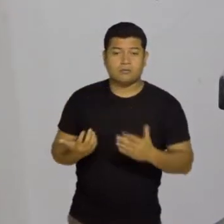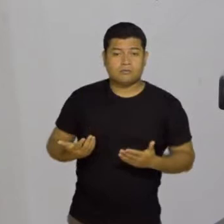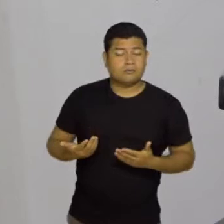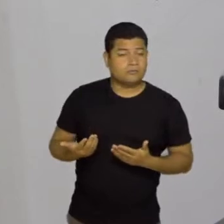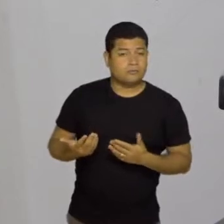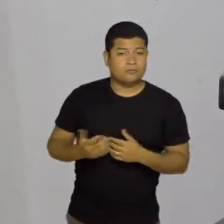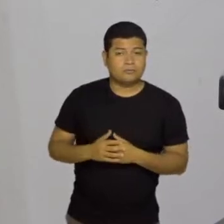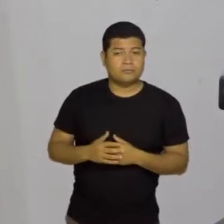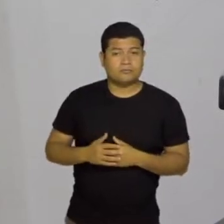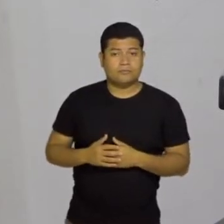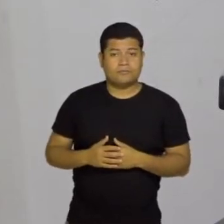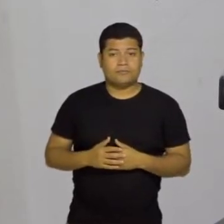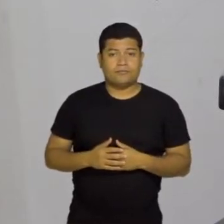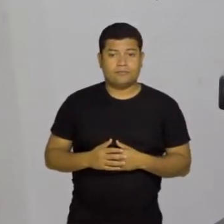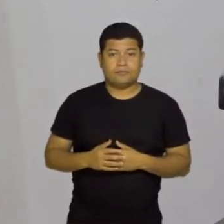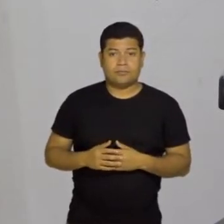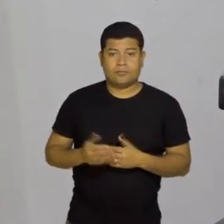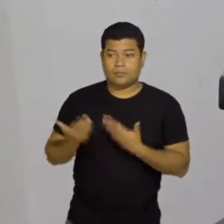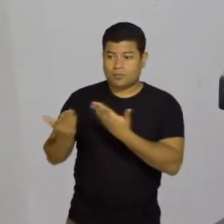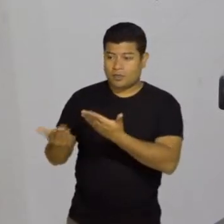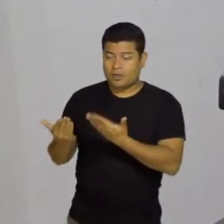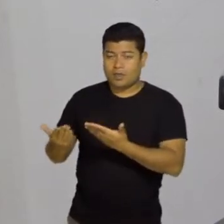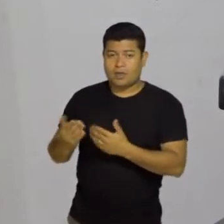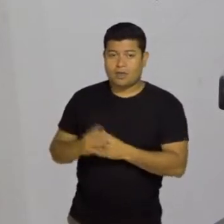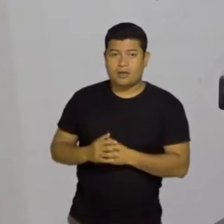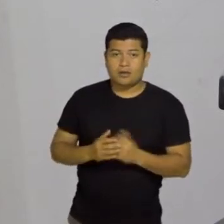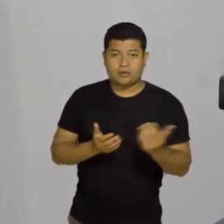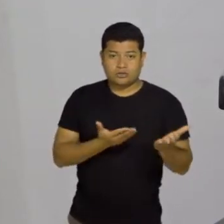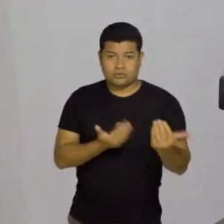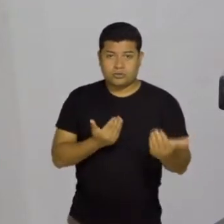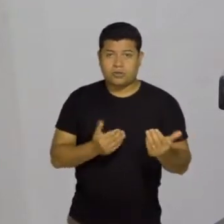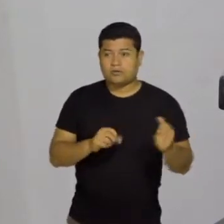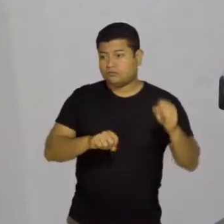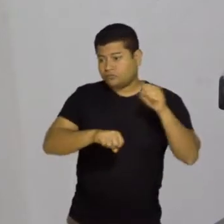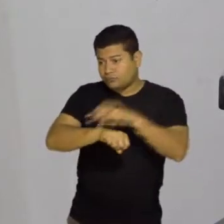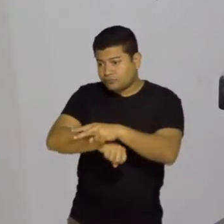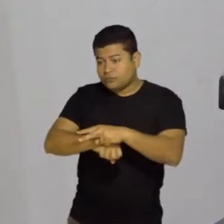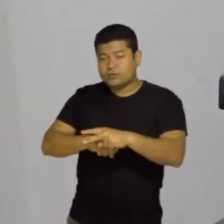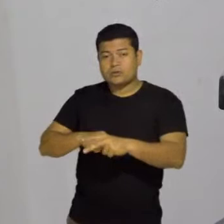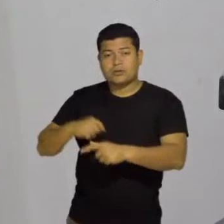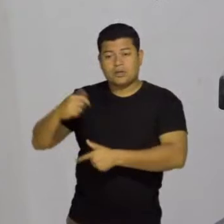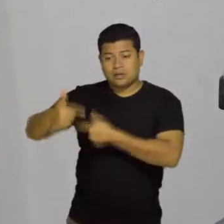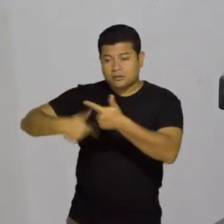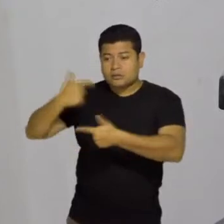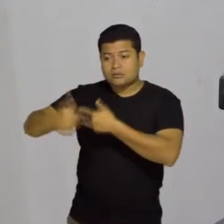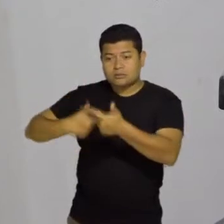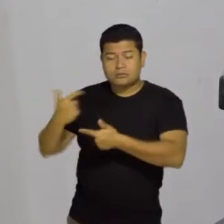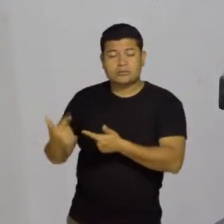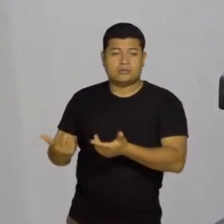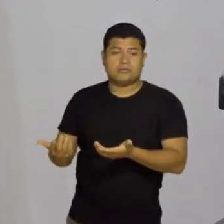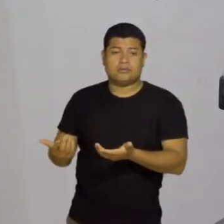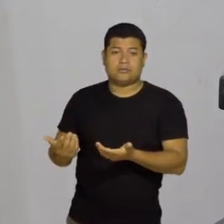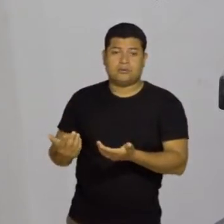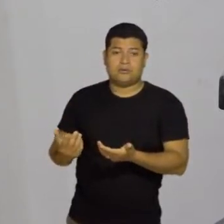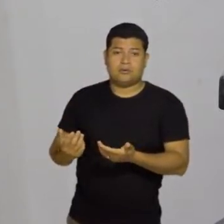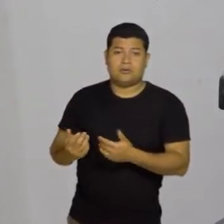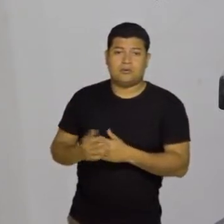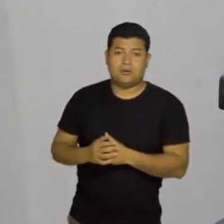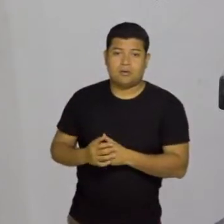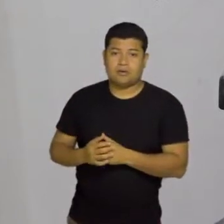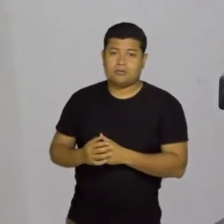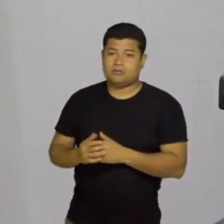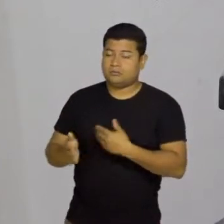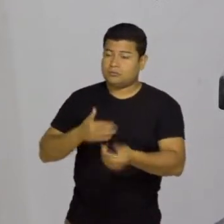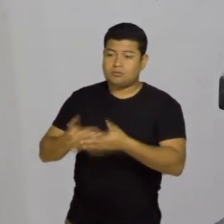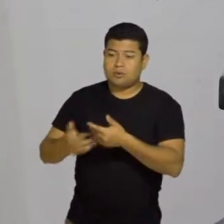Está na hora do empresário entender que os nossos adolescentes vão entrar nas nossas empresas. Pela porta da frente ou pela dos fundos, quem decide